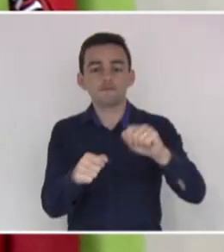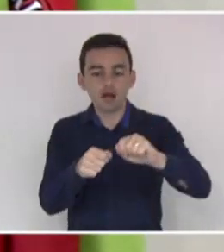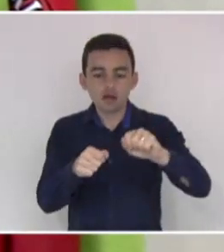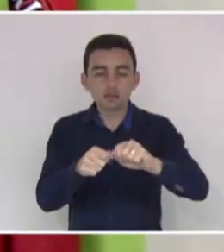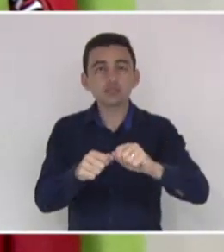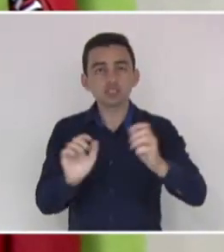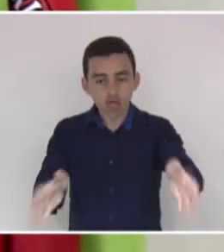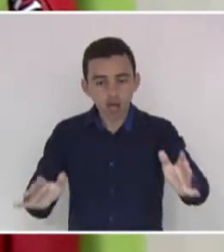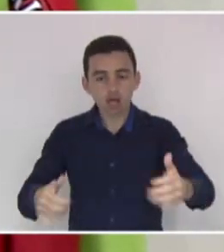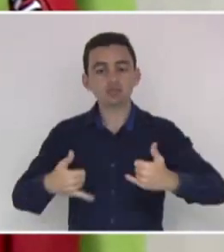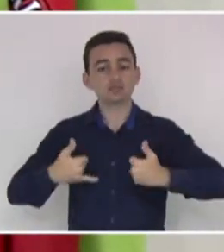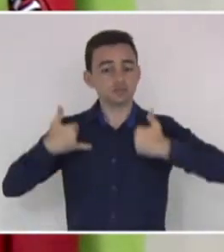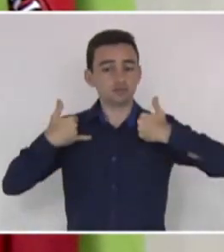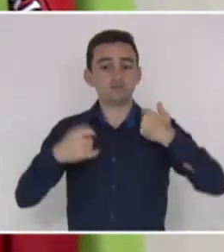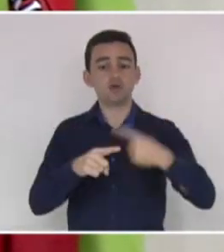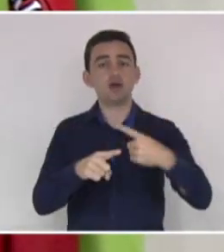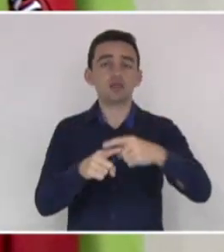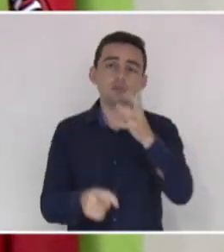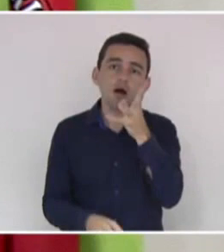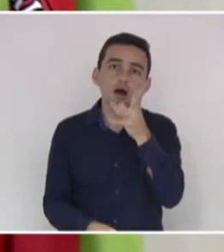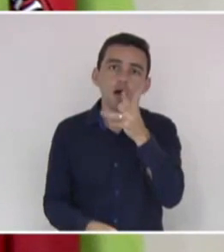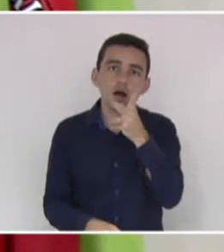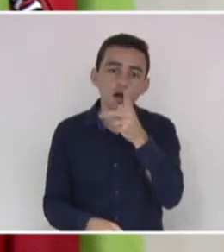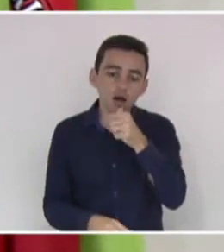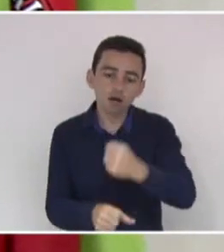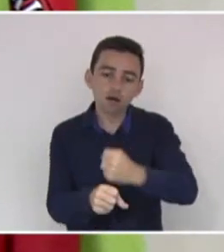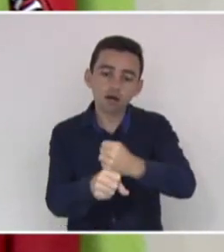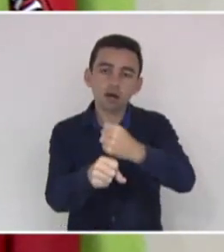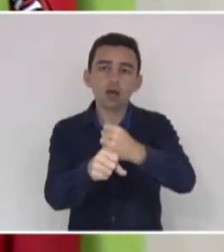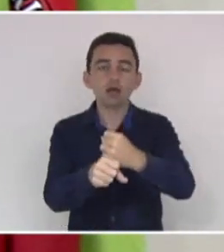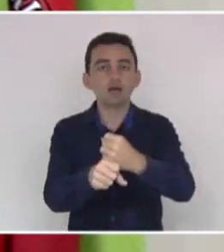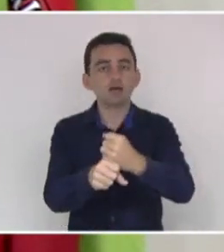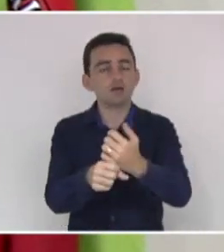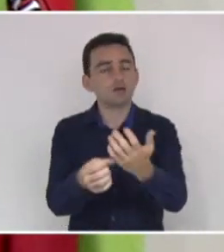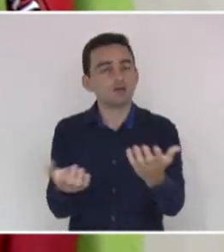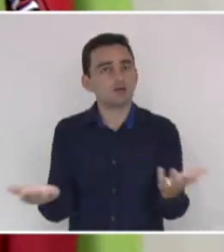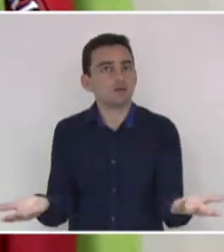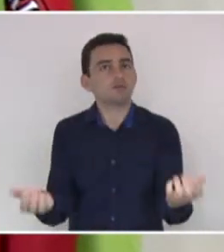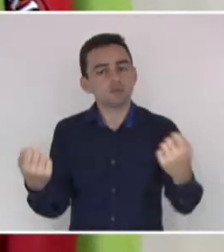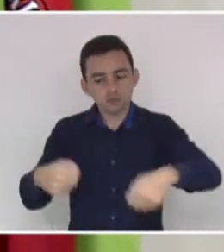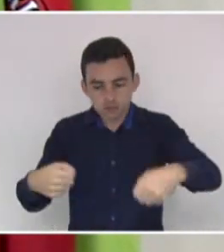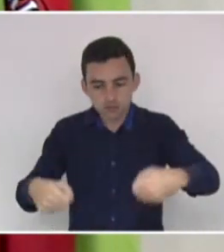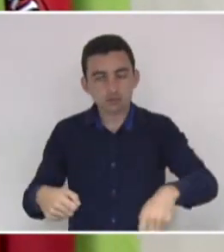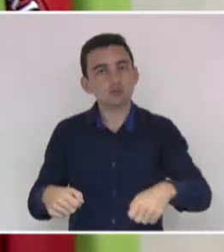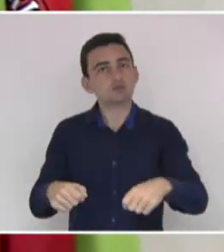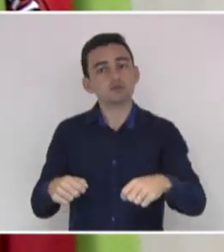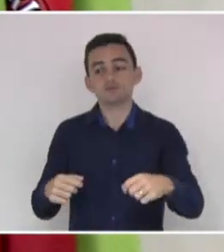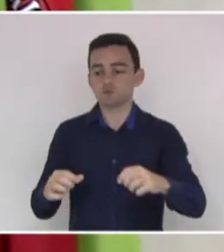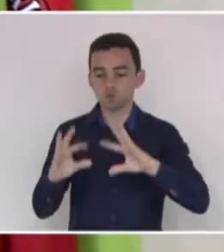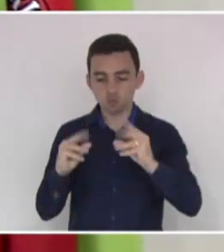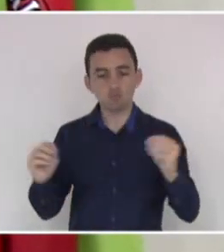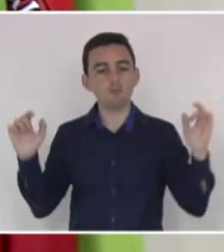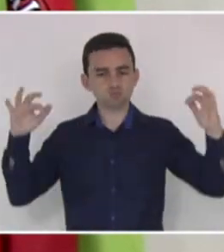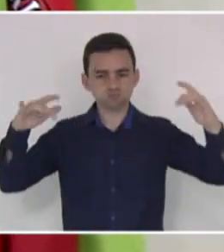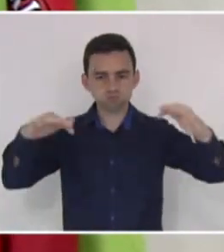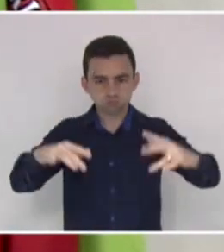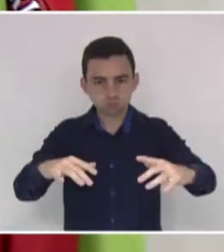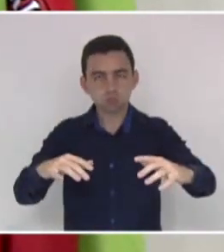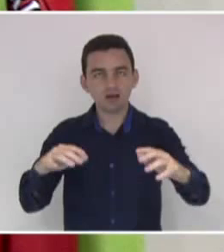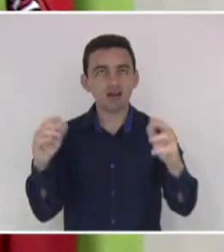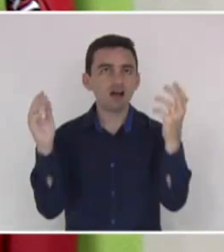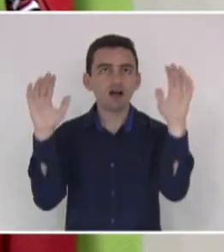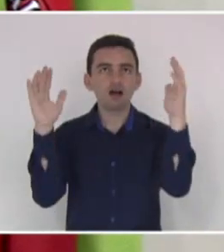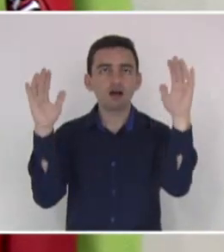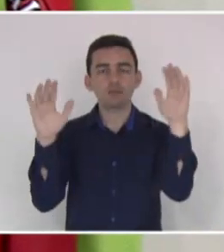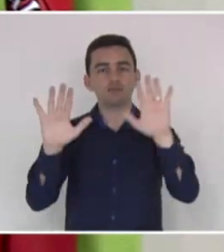seja construída. Então, a comunidade, de forma muito triste, vai estar lá comemorando algo, sem motivo para comemorar,